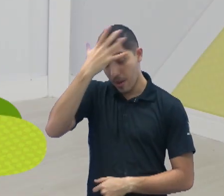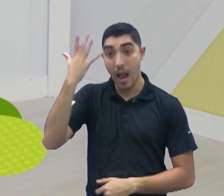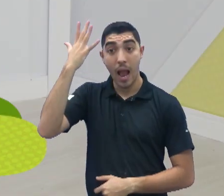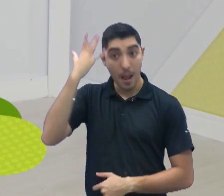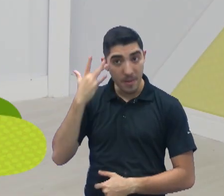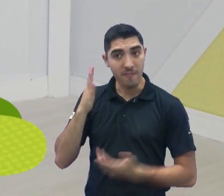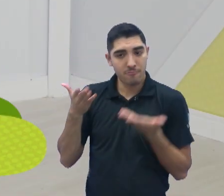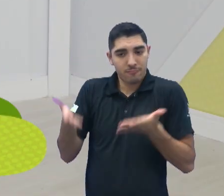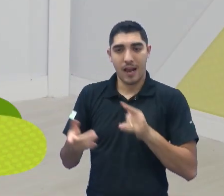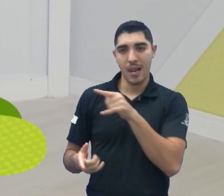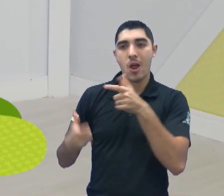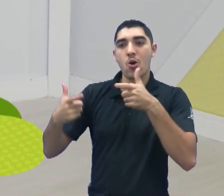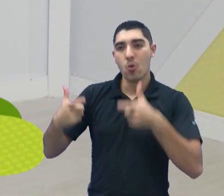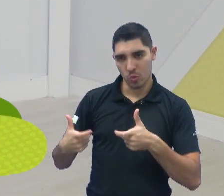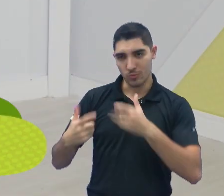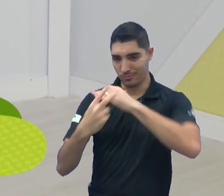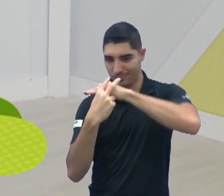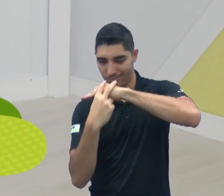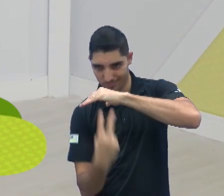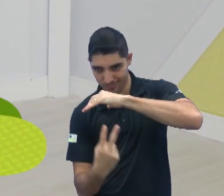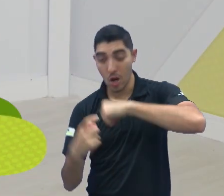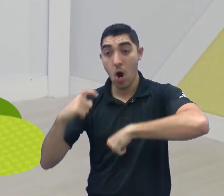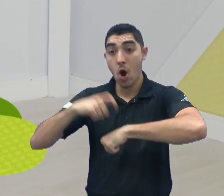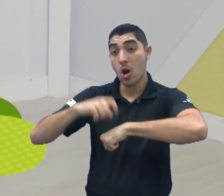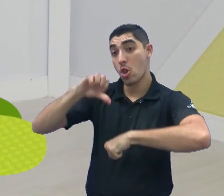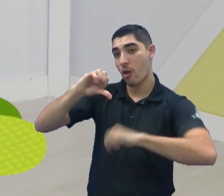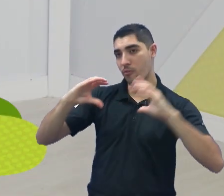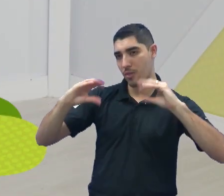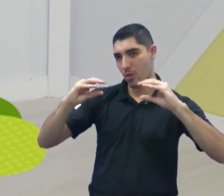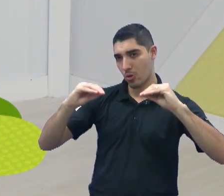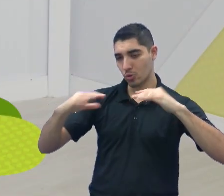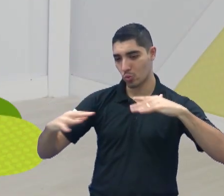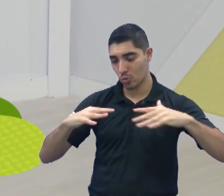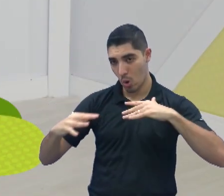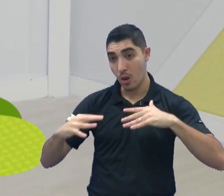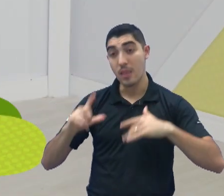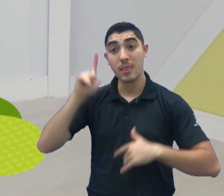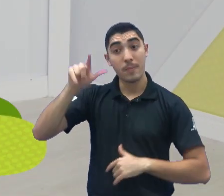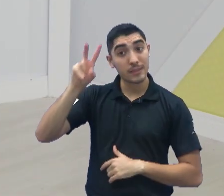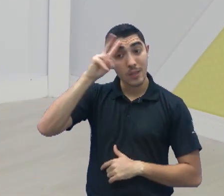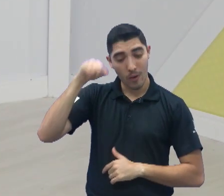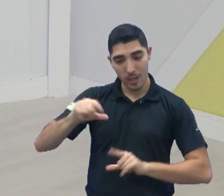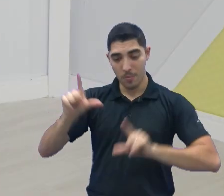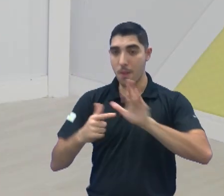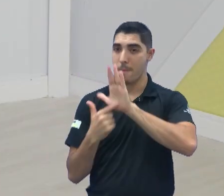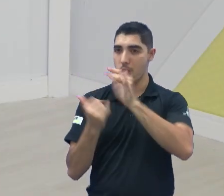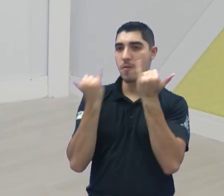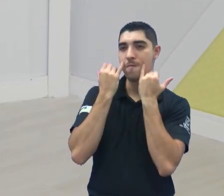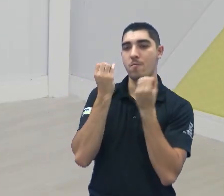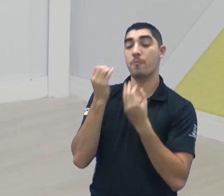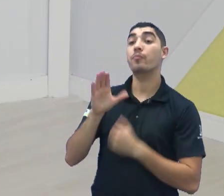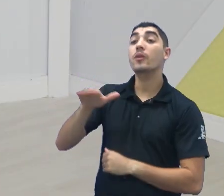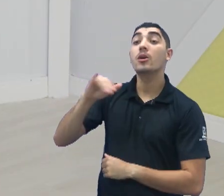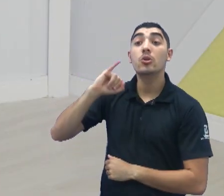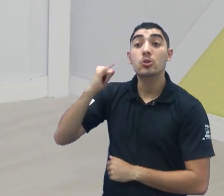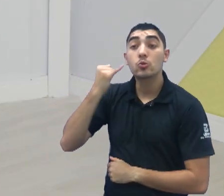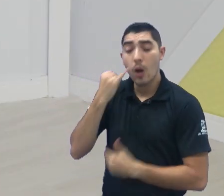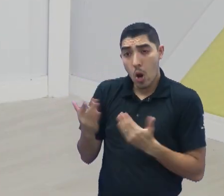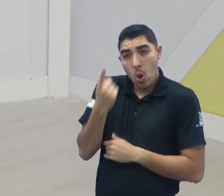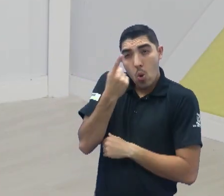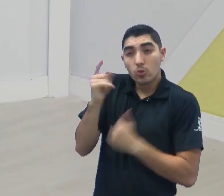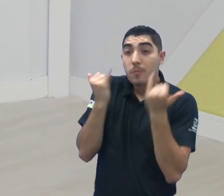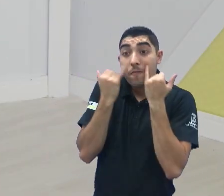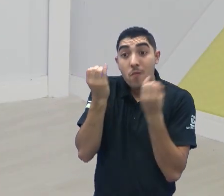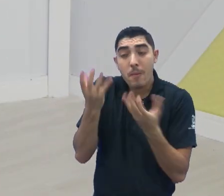essa partida, que será às 21 horas na segunda-feira. Todos os detalhes para você aqui no Hora do Esporte. João, para a gente fechar o programa de hoje com uma notícia